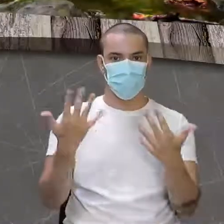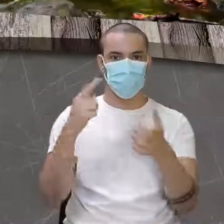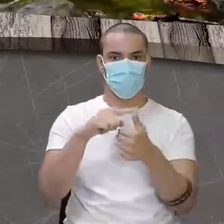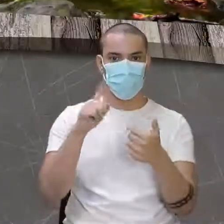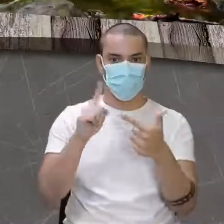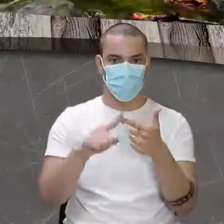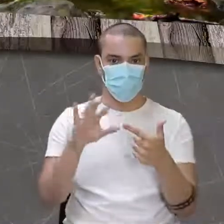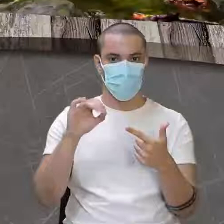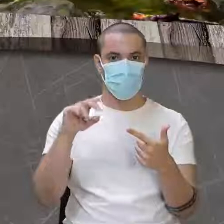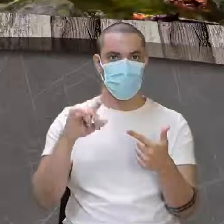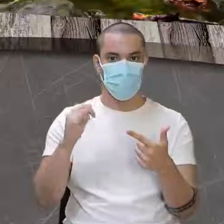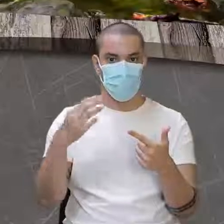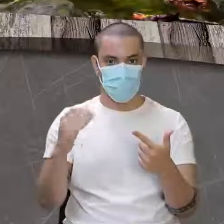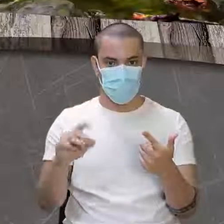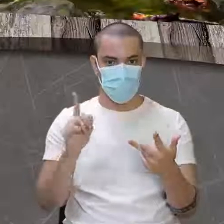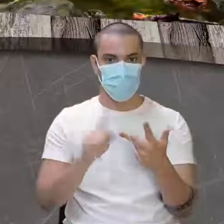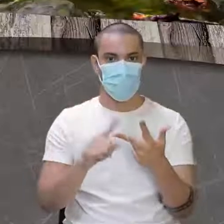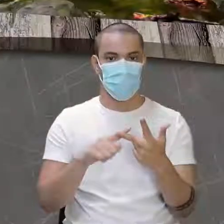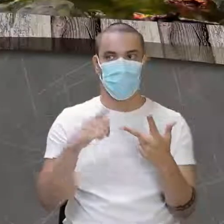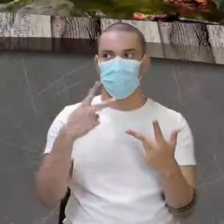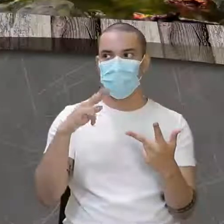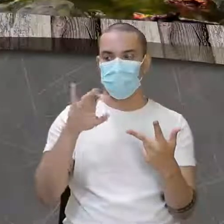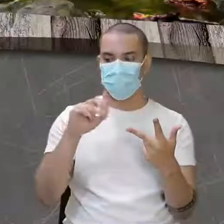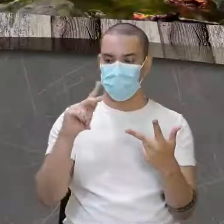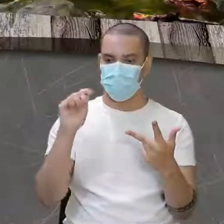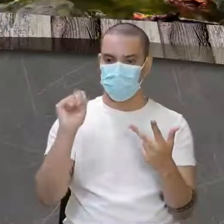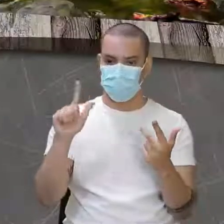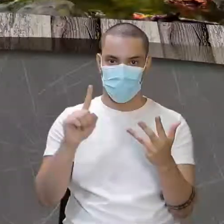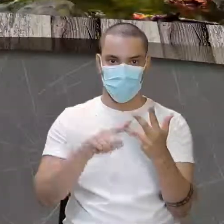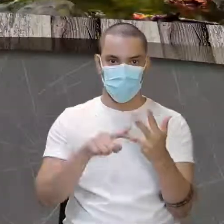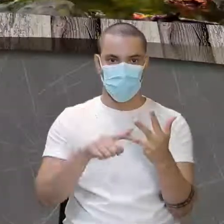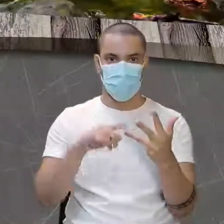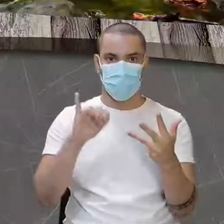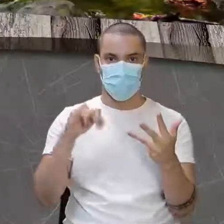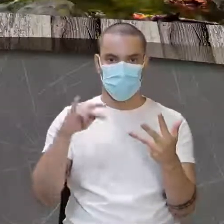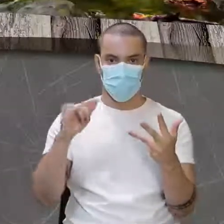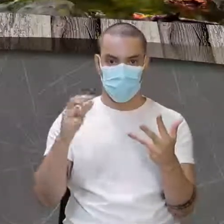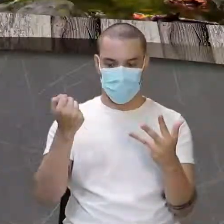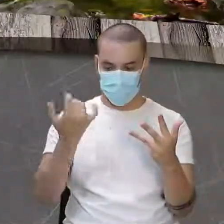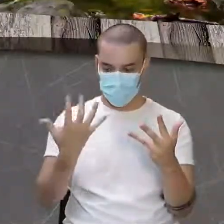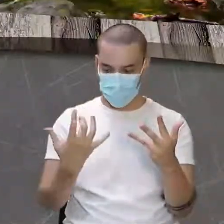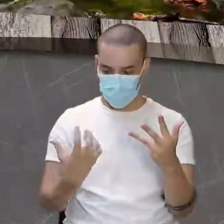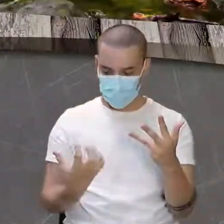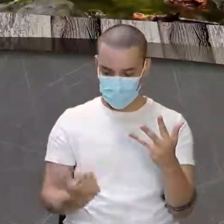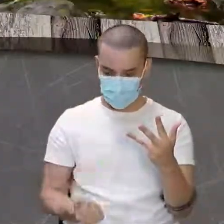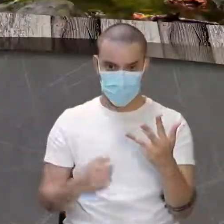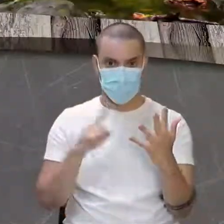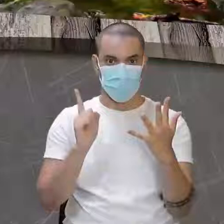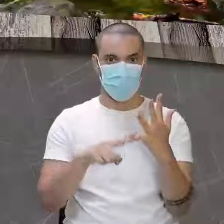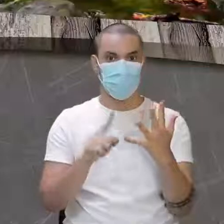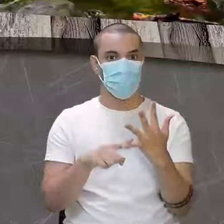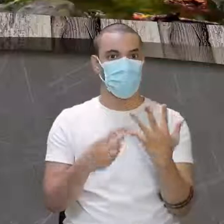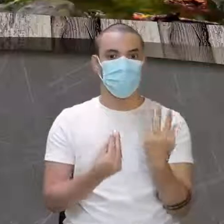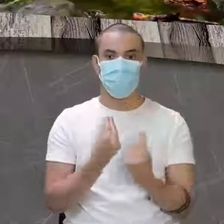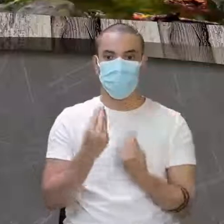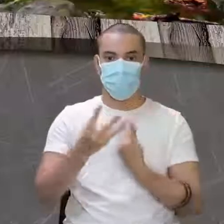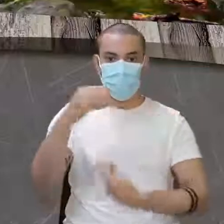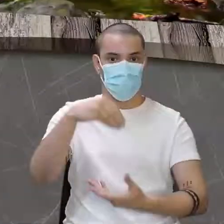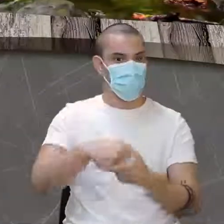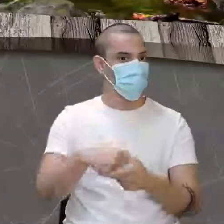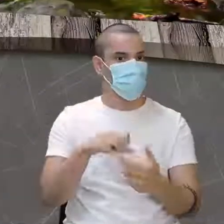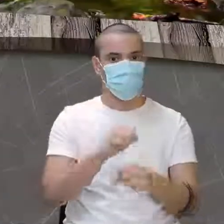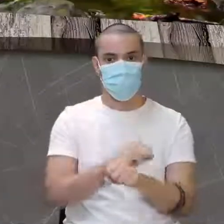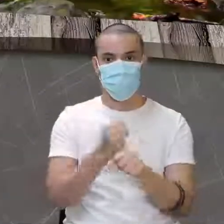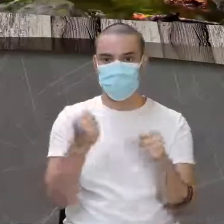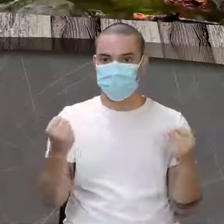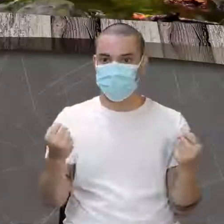a condensação, precipitação, infiltração dessa água no solo, e aí se estiver lá no solo não tem